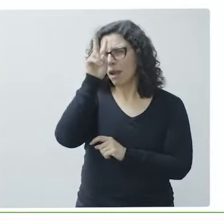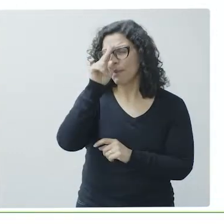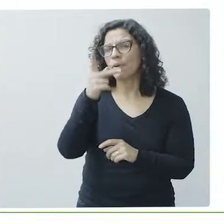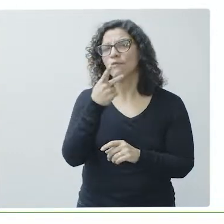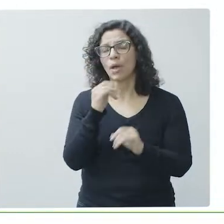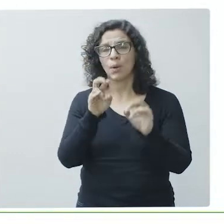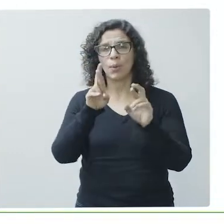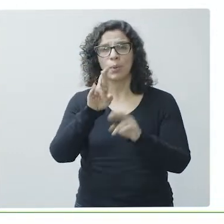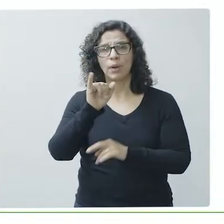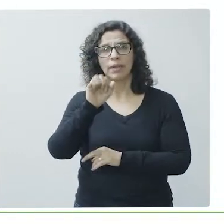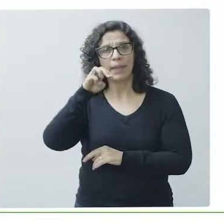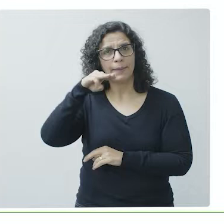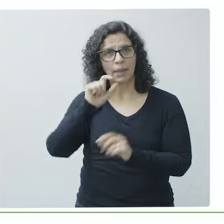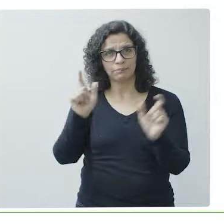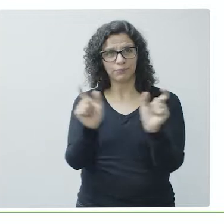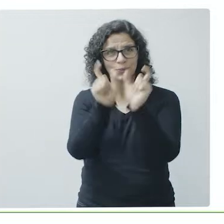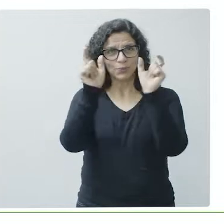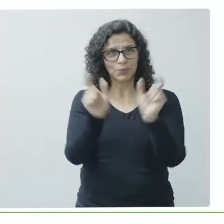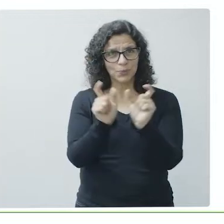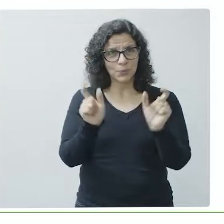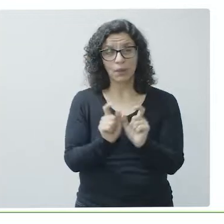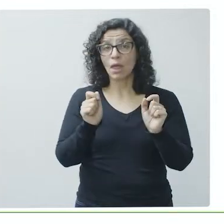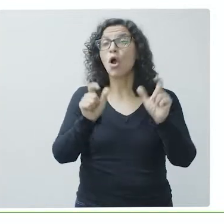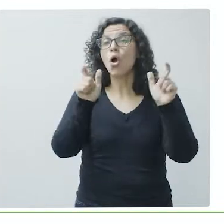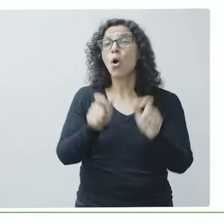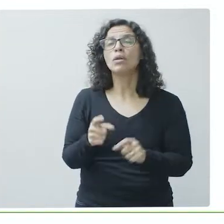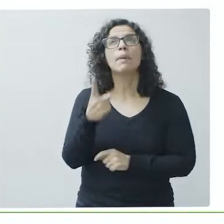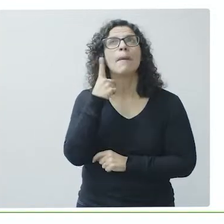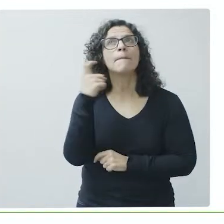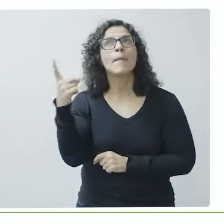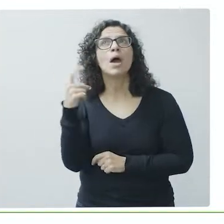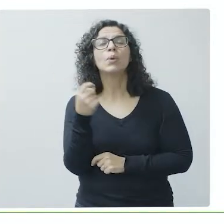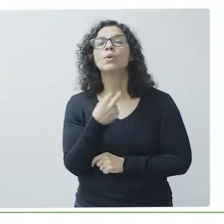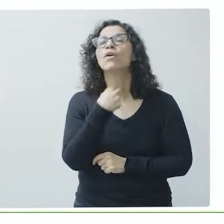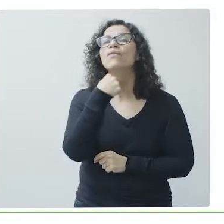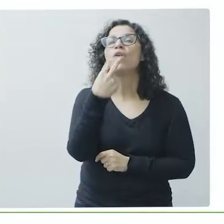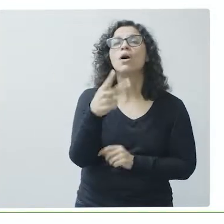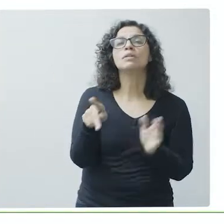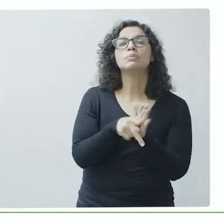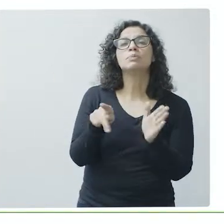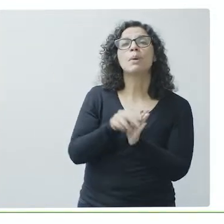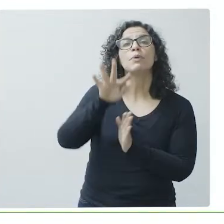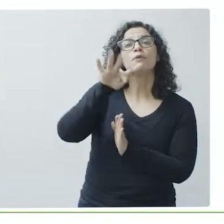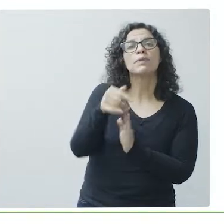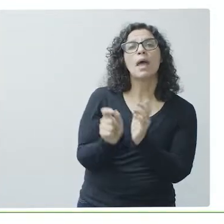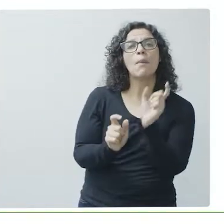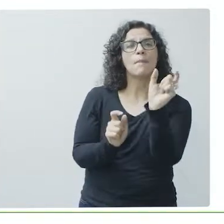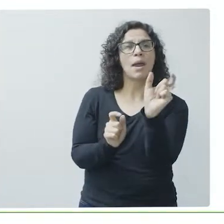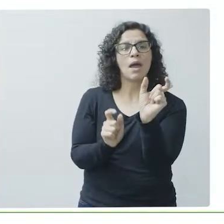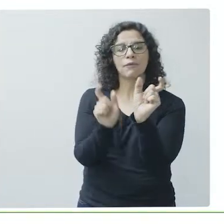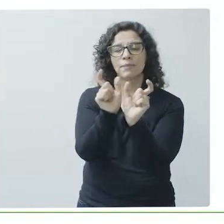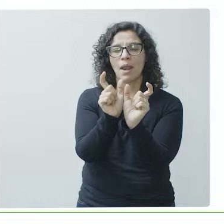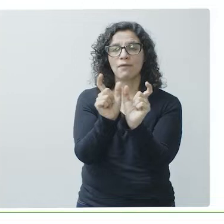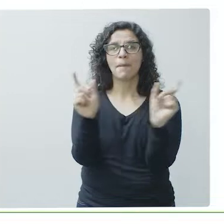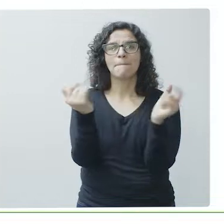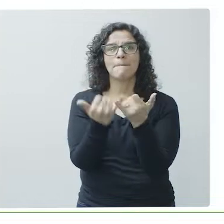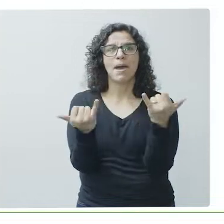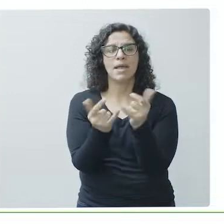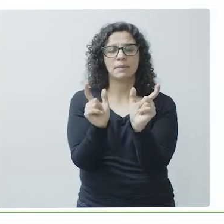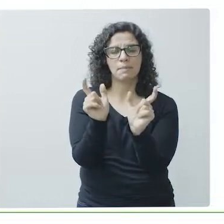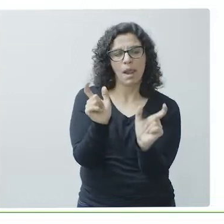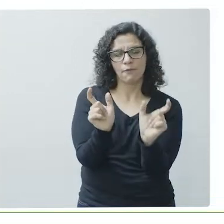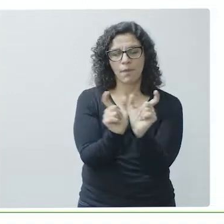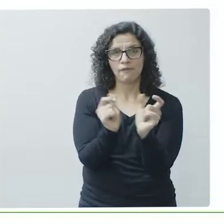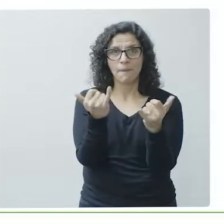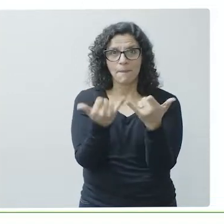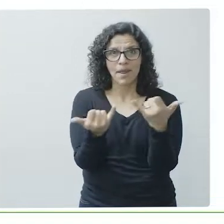As rimas, a gente observa as rimas onde? Pelo som. O som das palavras. O som parecido vai fazer